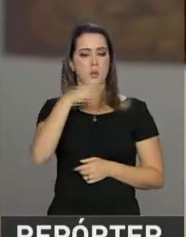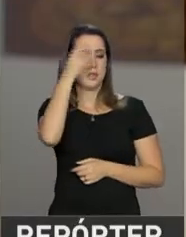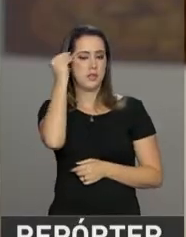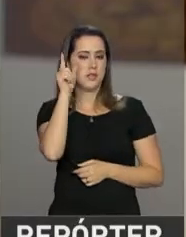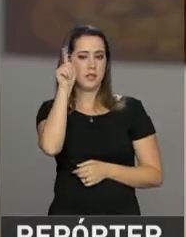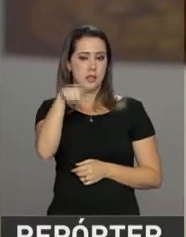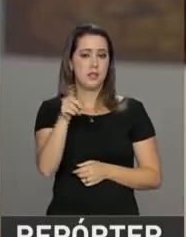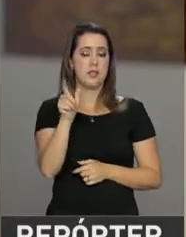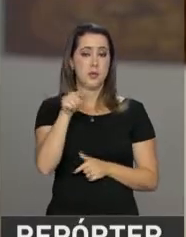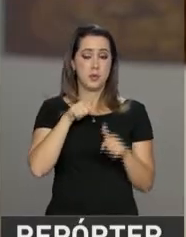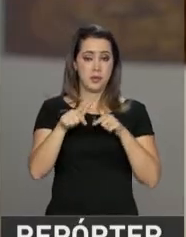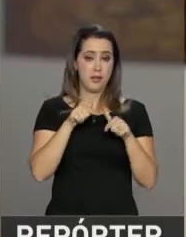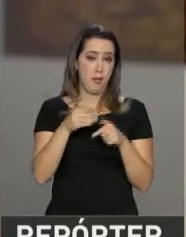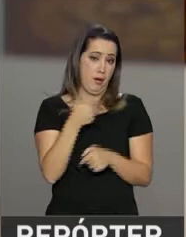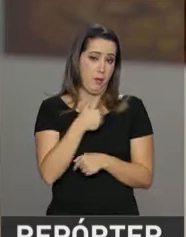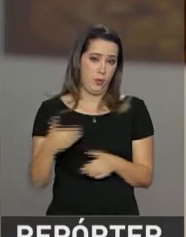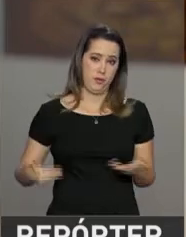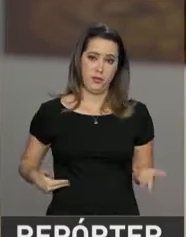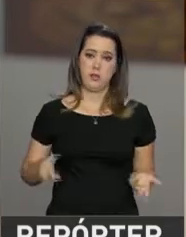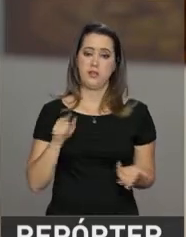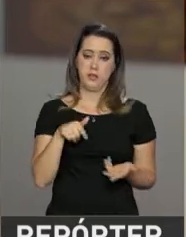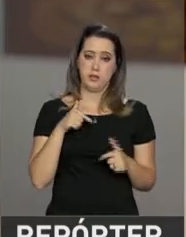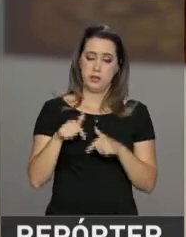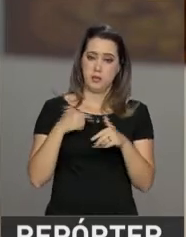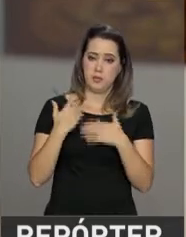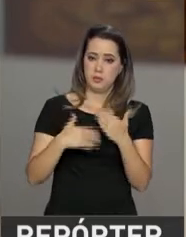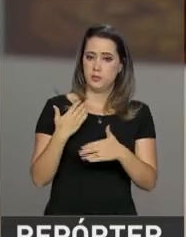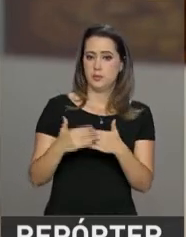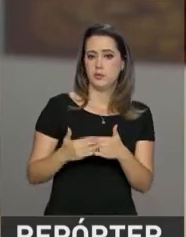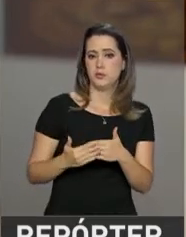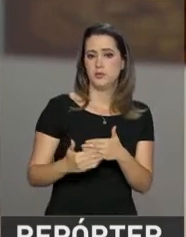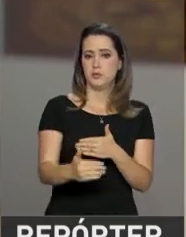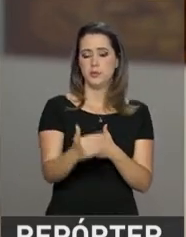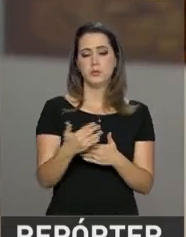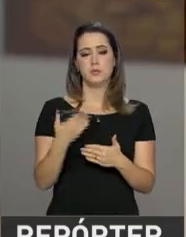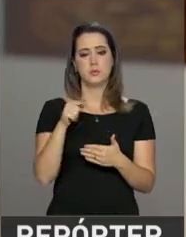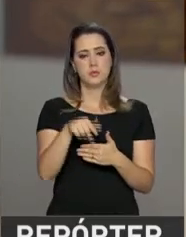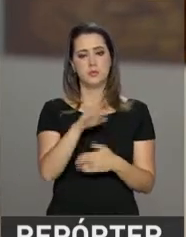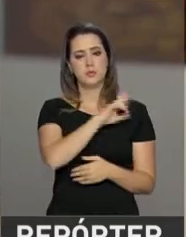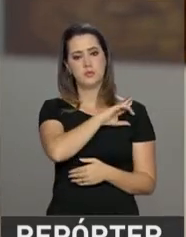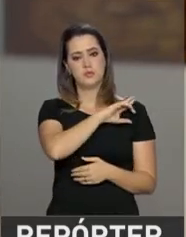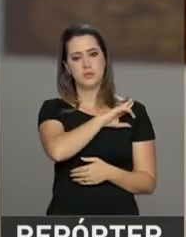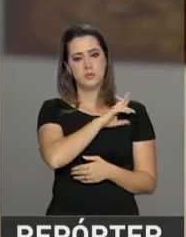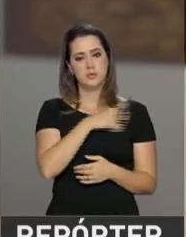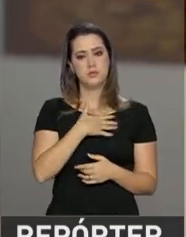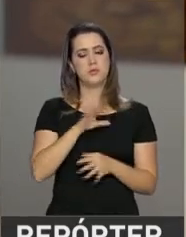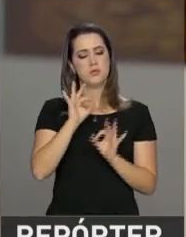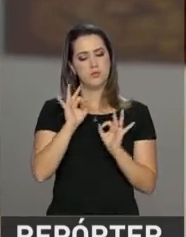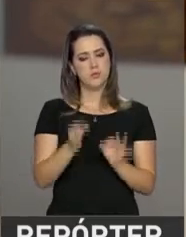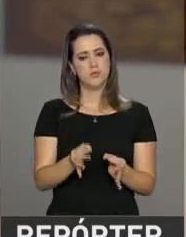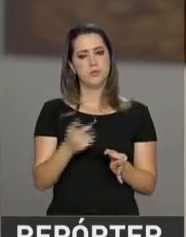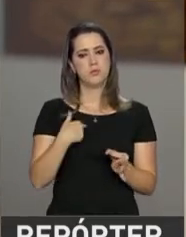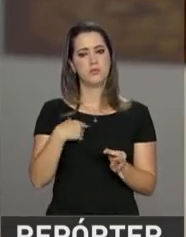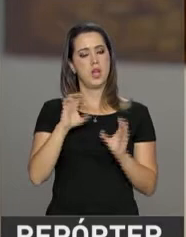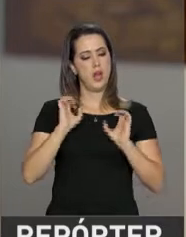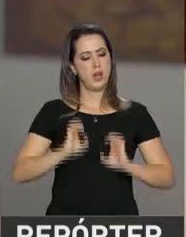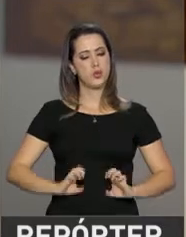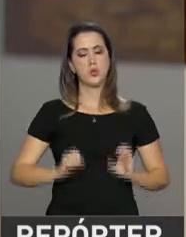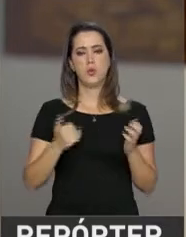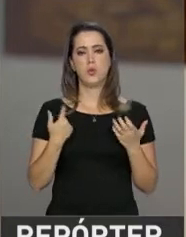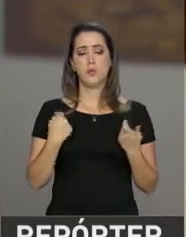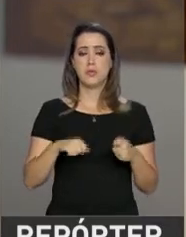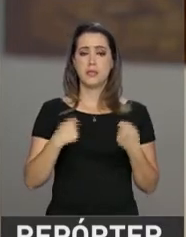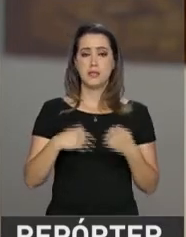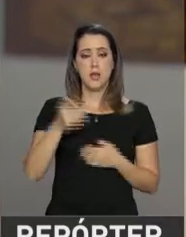é um servidor público. E ele fará carreira na medida em que ele for responsável, diligente, ético